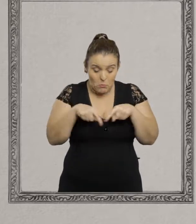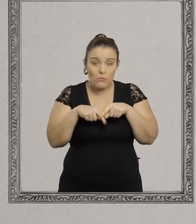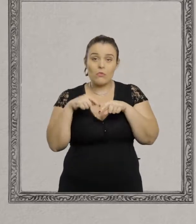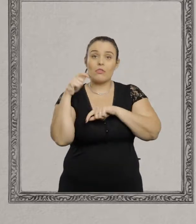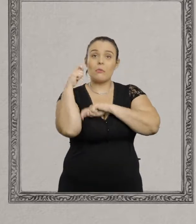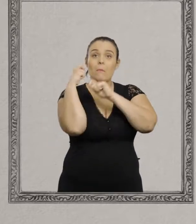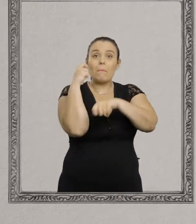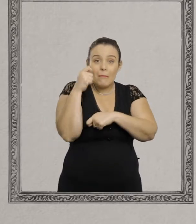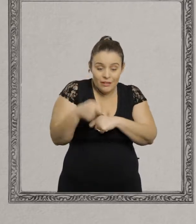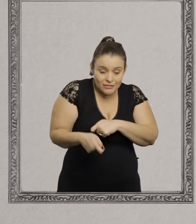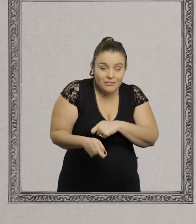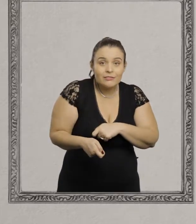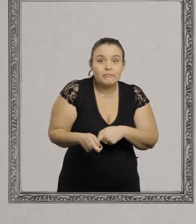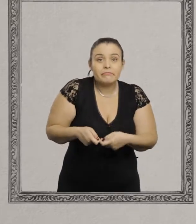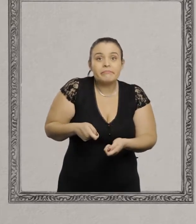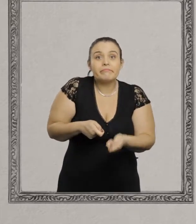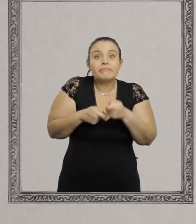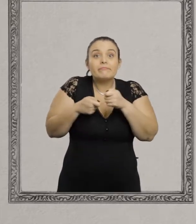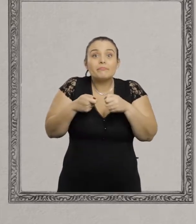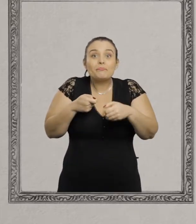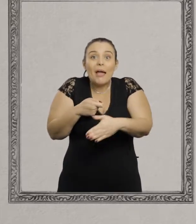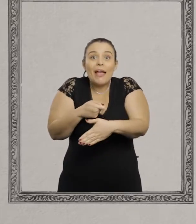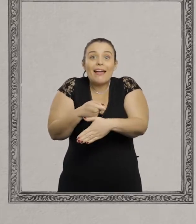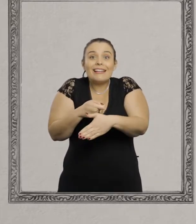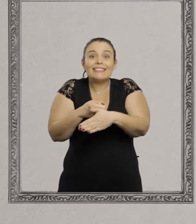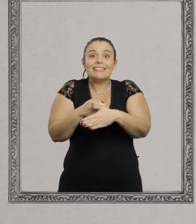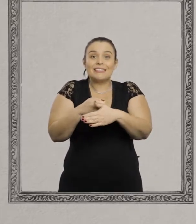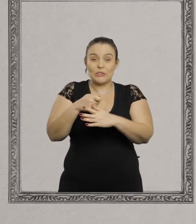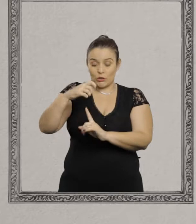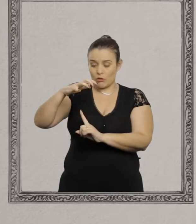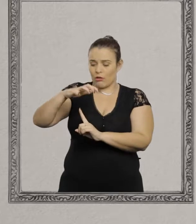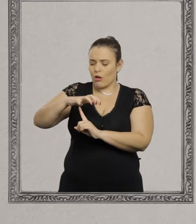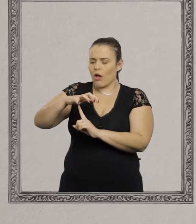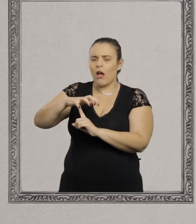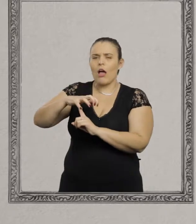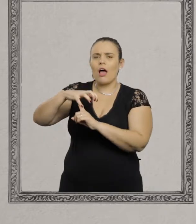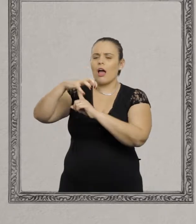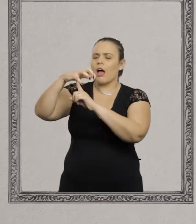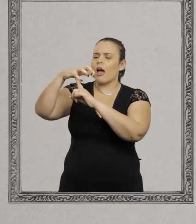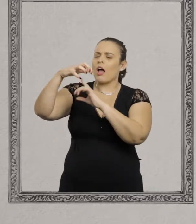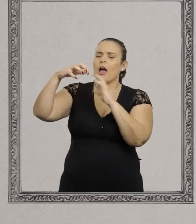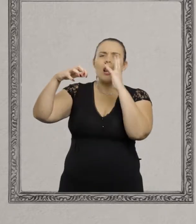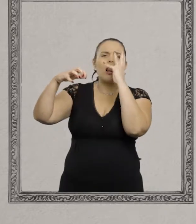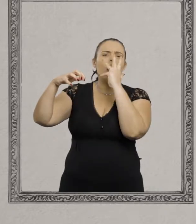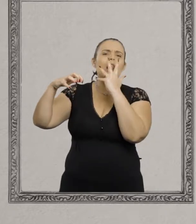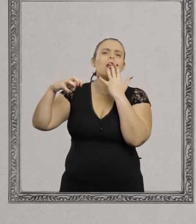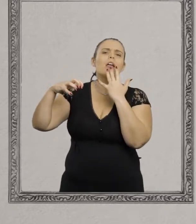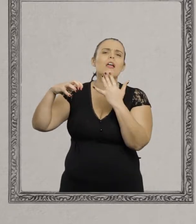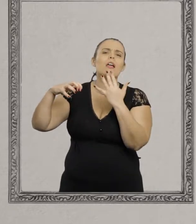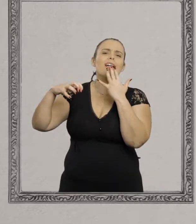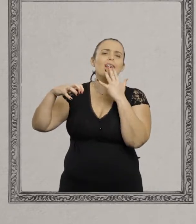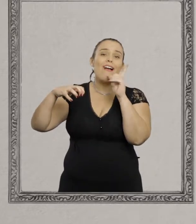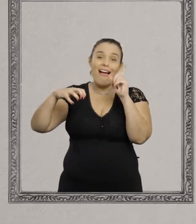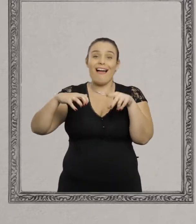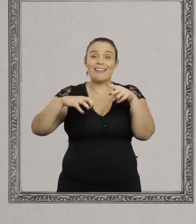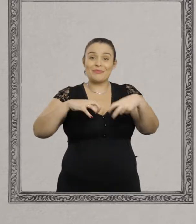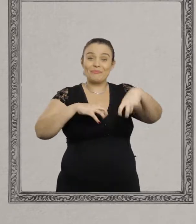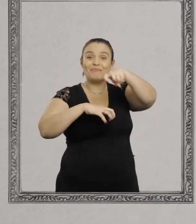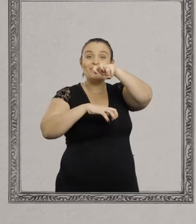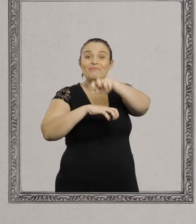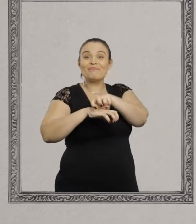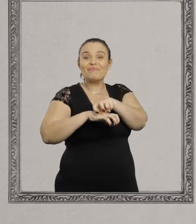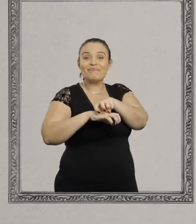e pescar. Nesse chão cresciam enormes cogumelos de uma cor linda. Os cogumelos eram usados